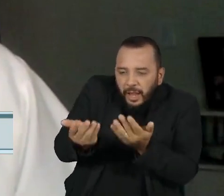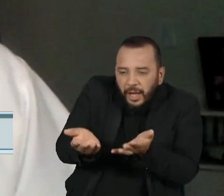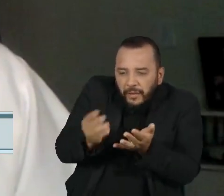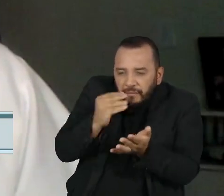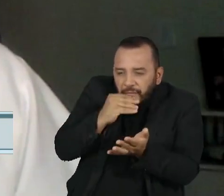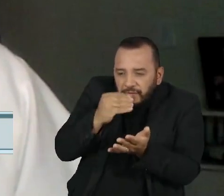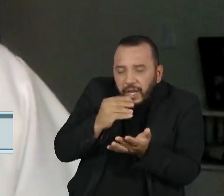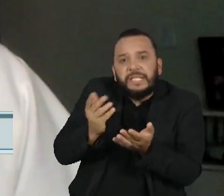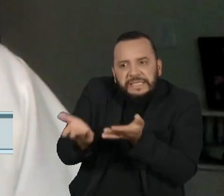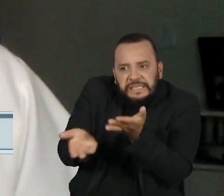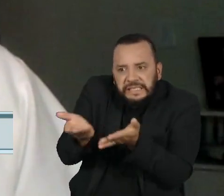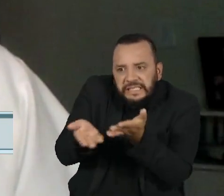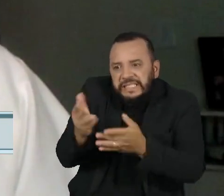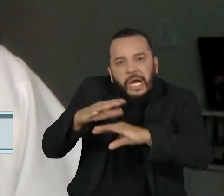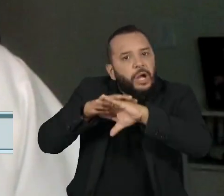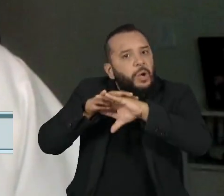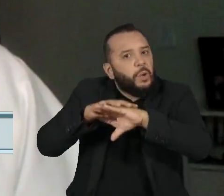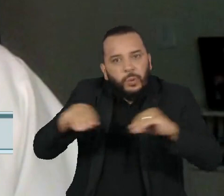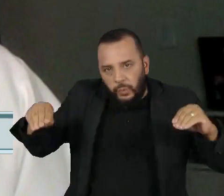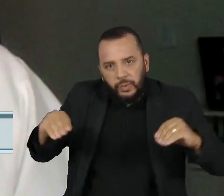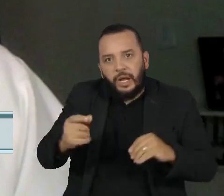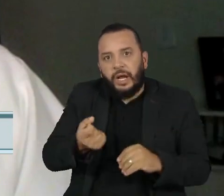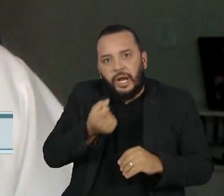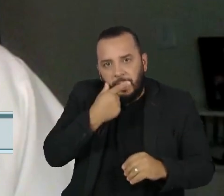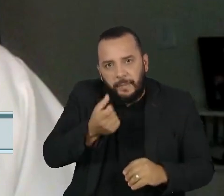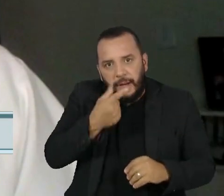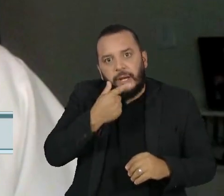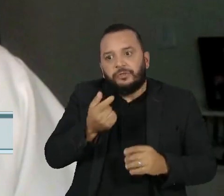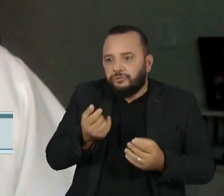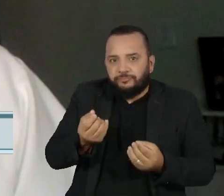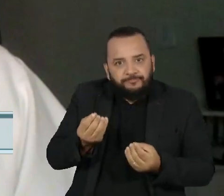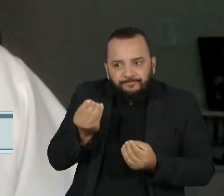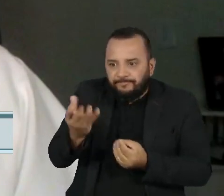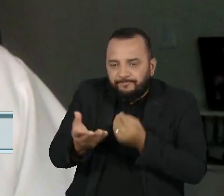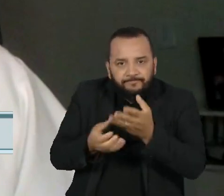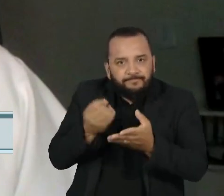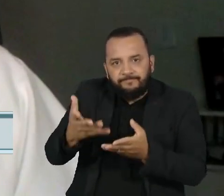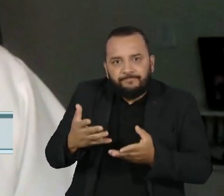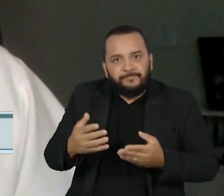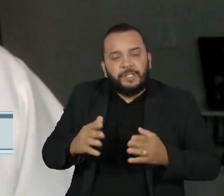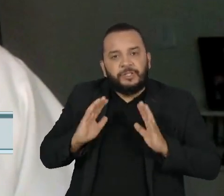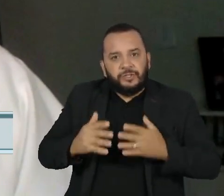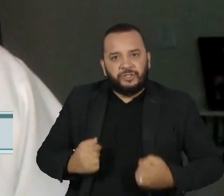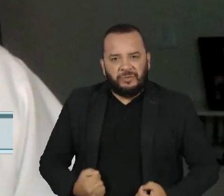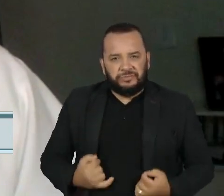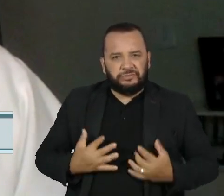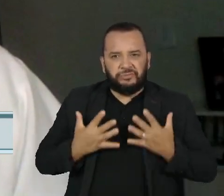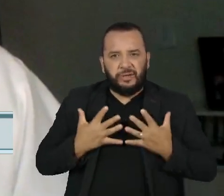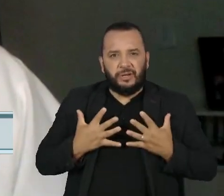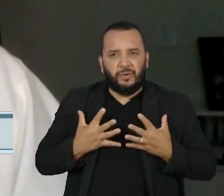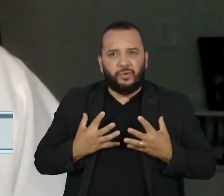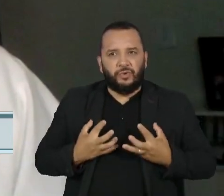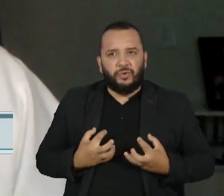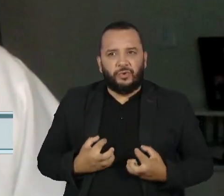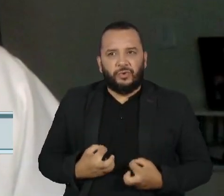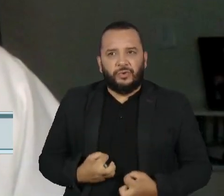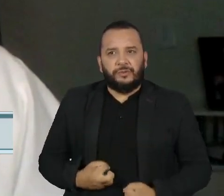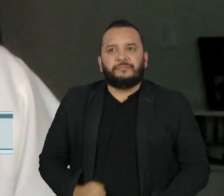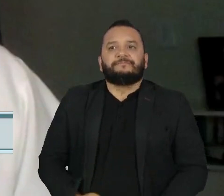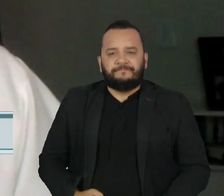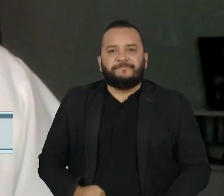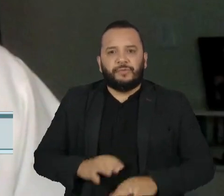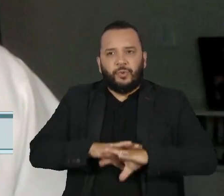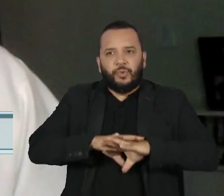no Brasil com 4 antibióticos de forma conjunta e tem uma duração em torno de 6 meses, a depender do caso um pouco